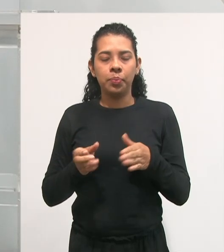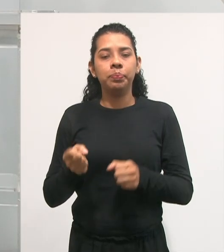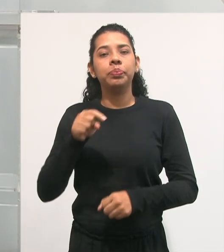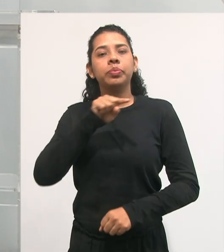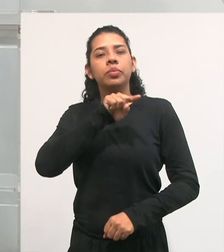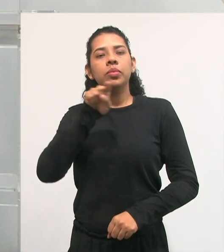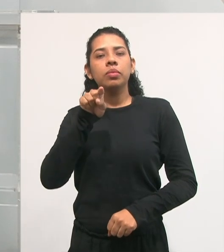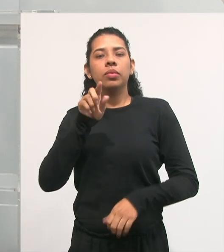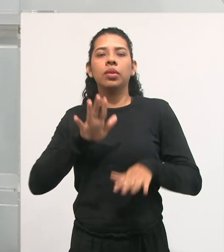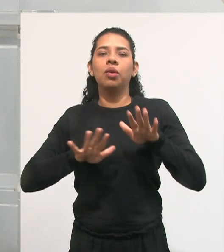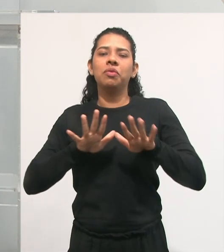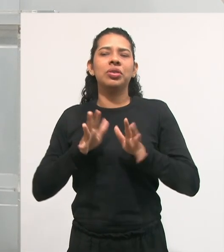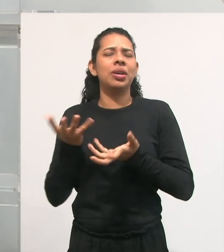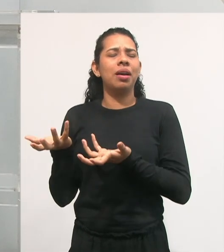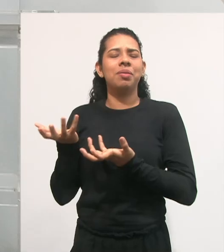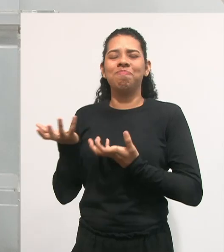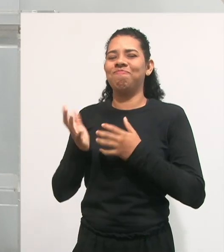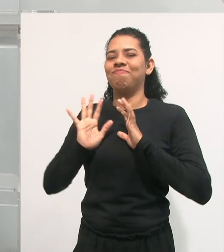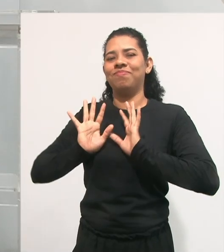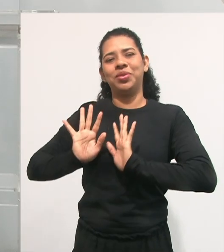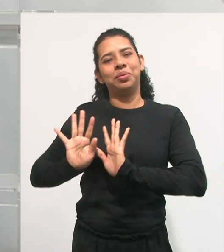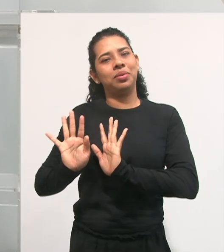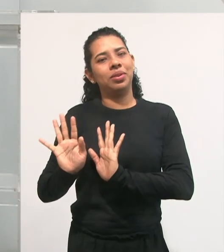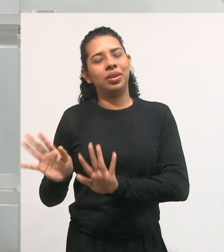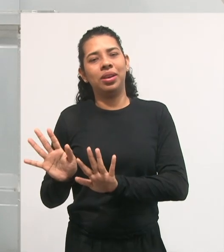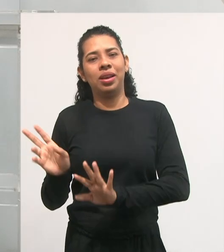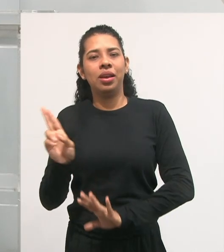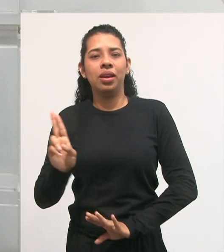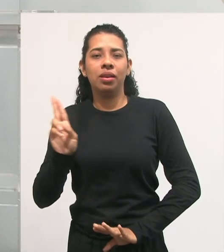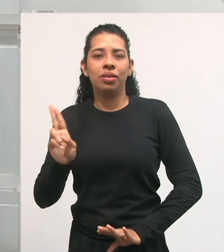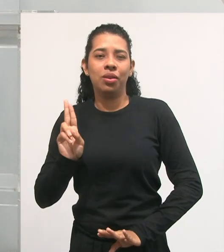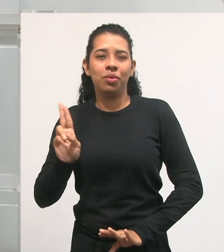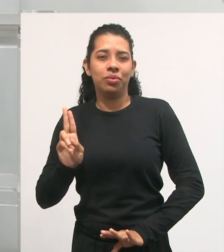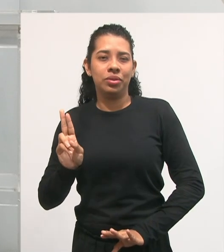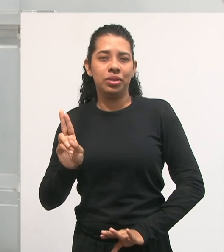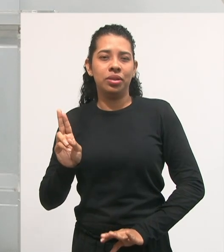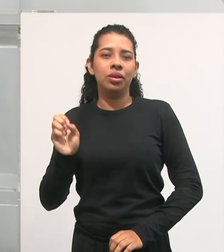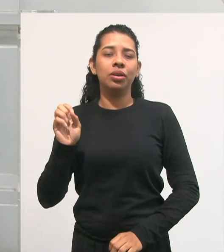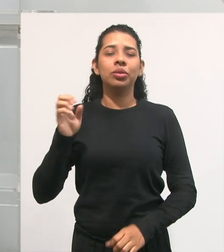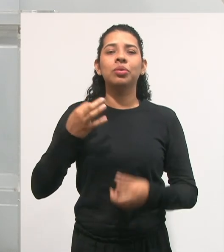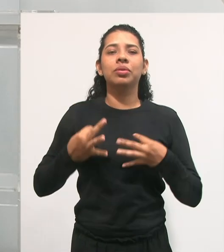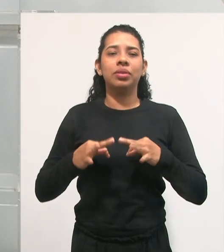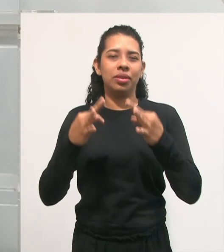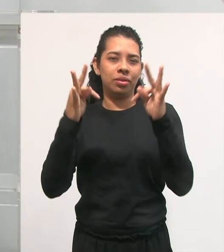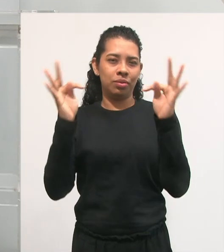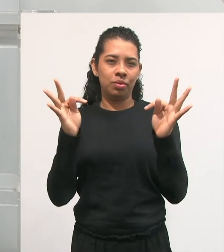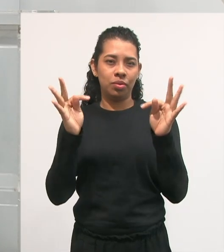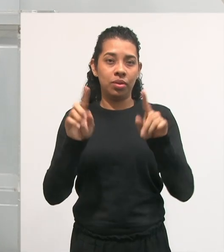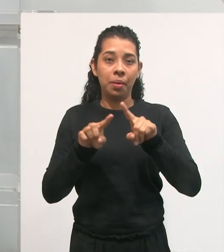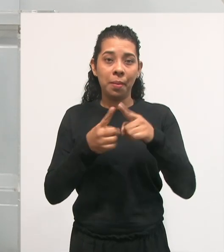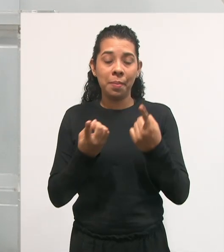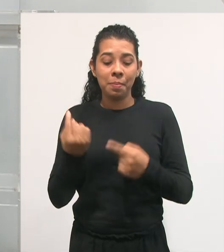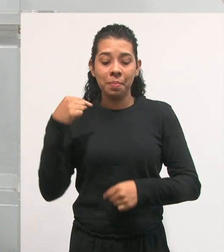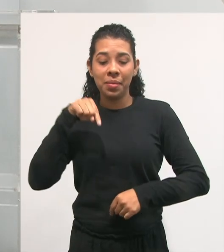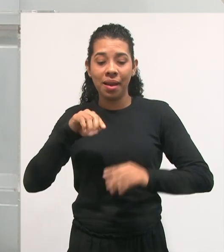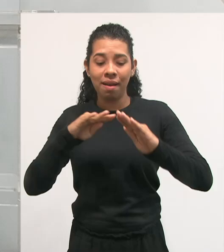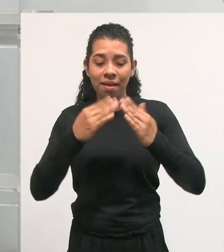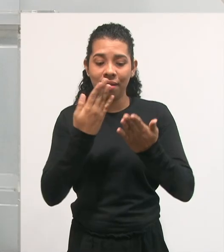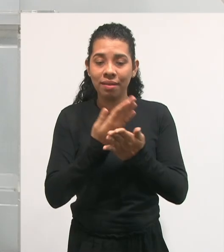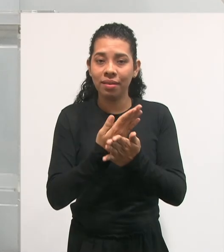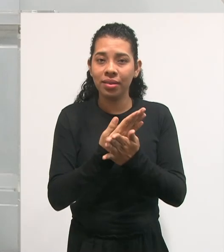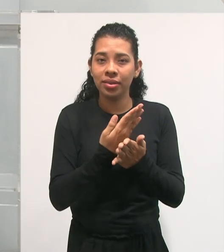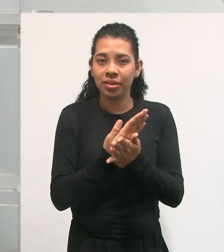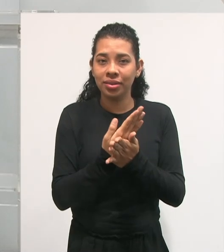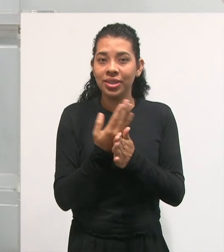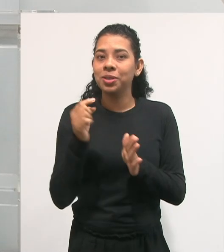não queira utilizar as TICs, tenha uma resistência de utilizar as TICs em sala de aula, elas estão lá. Por quê? Porque os